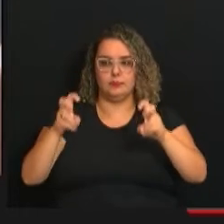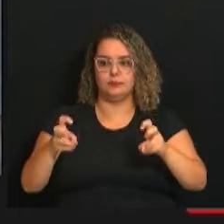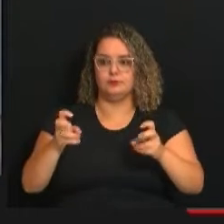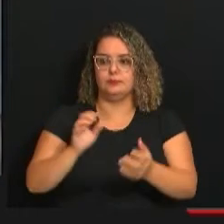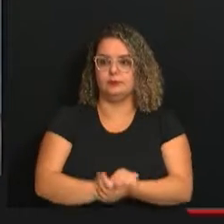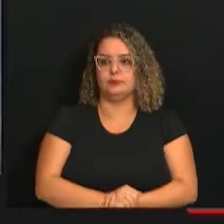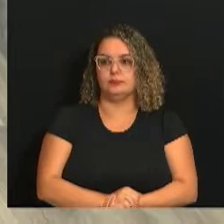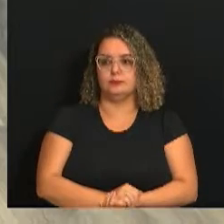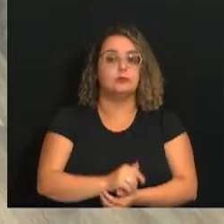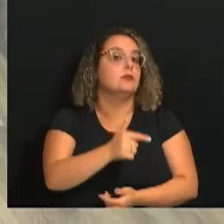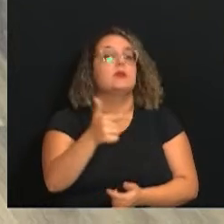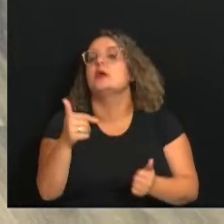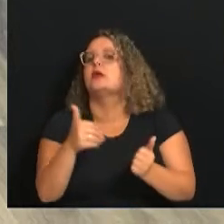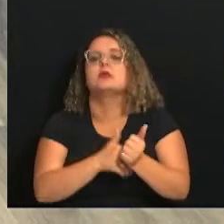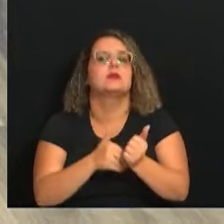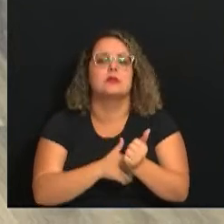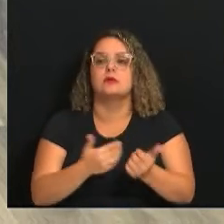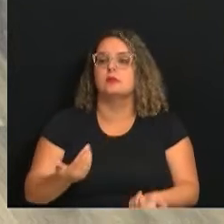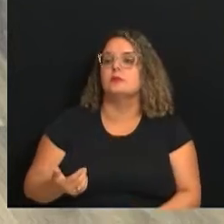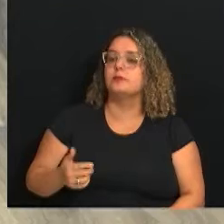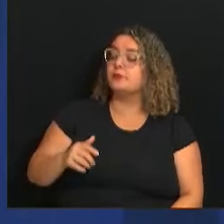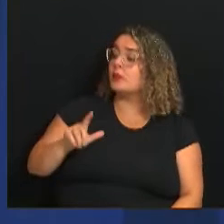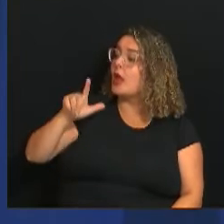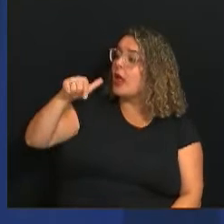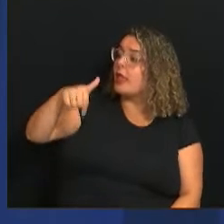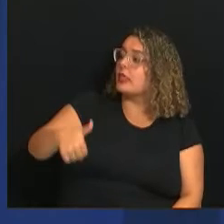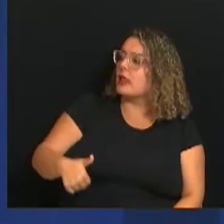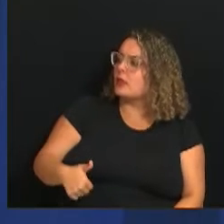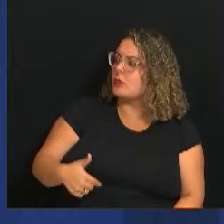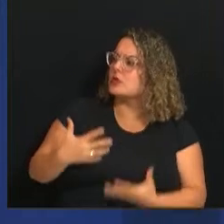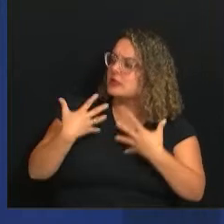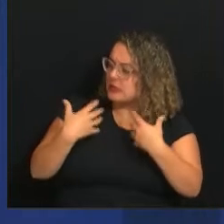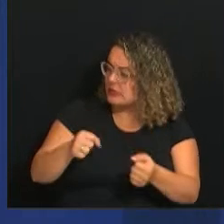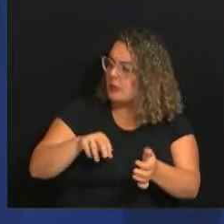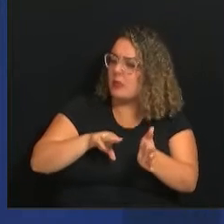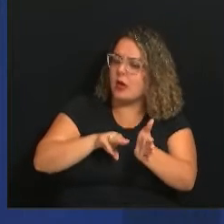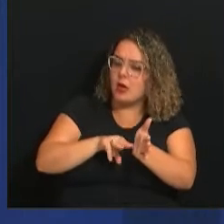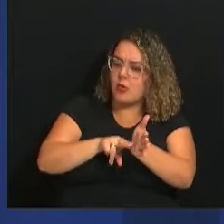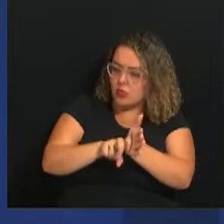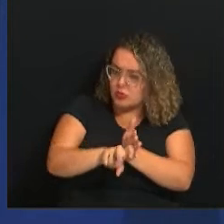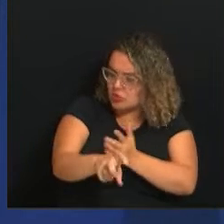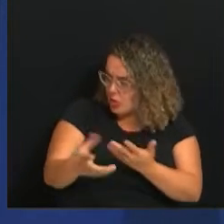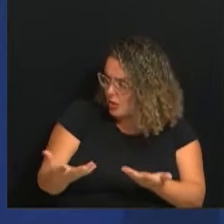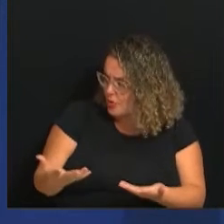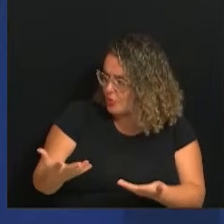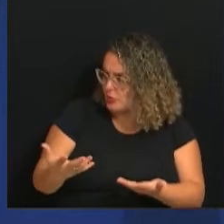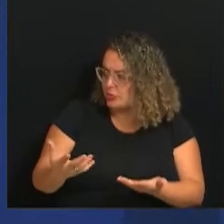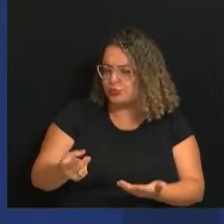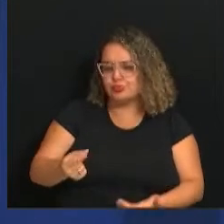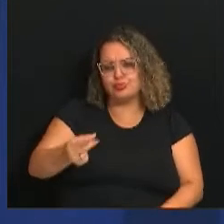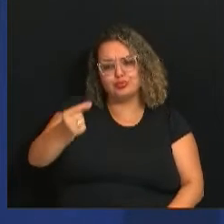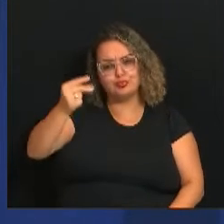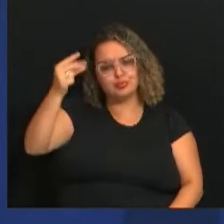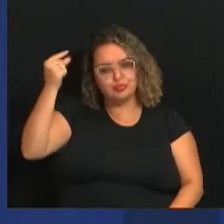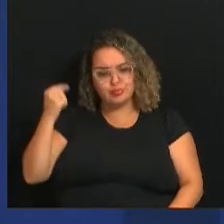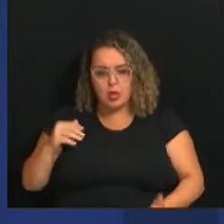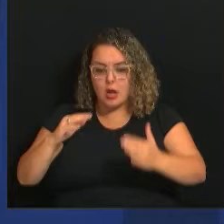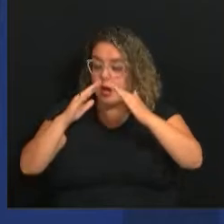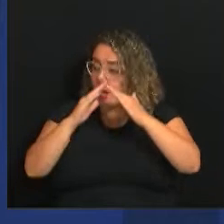esses transtornos como doença e procurem ajuda o mais rapidamente possível, porque procurando ajuda,